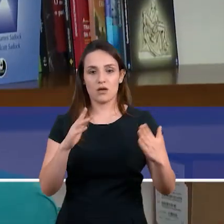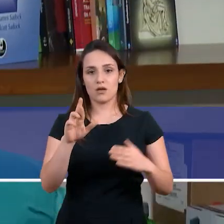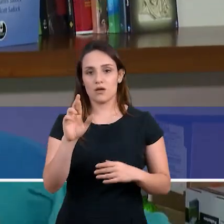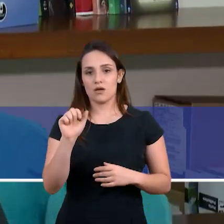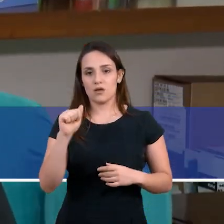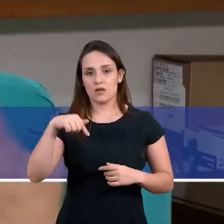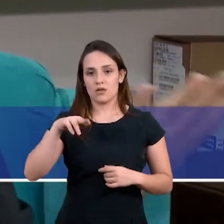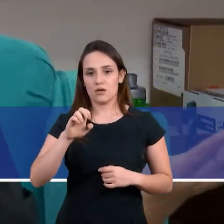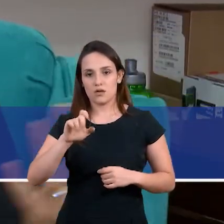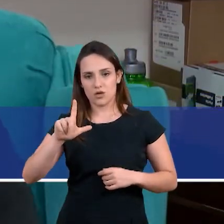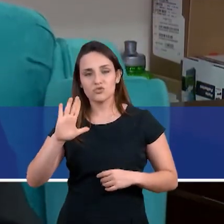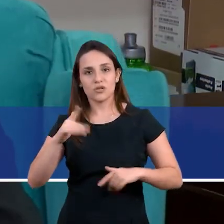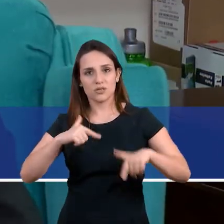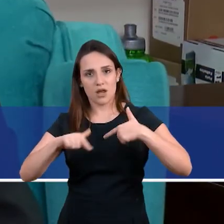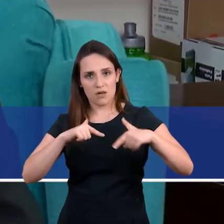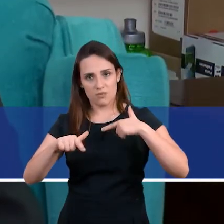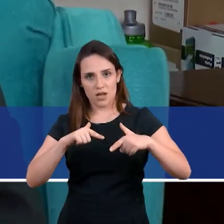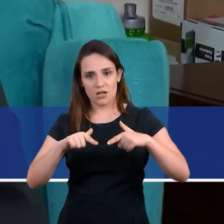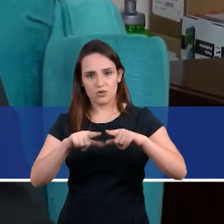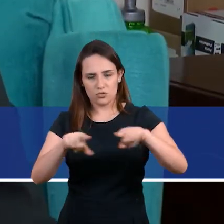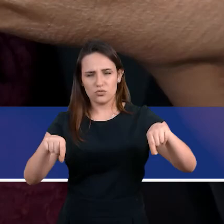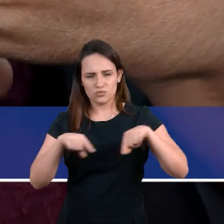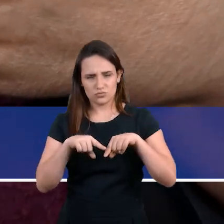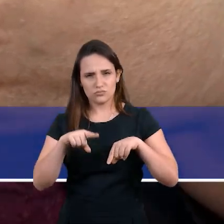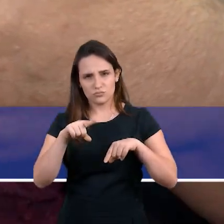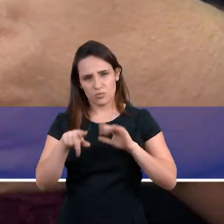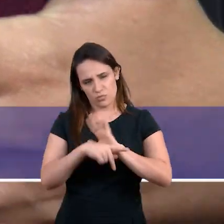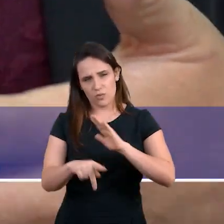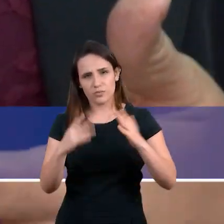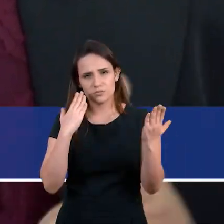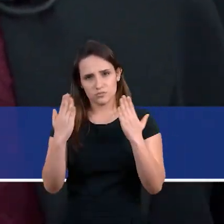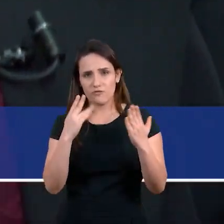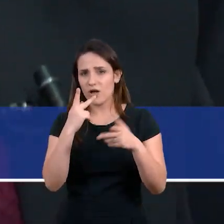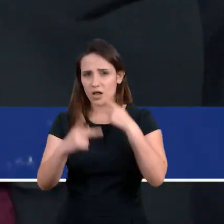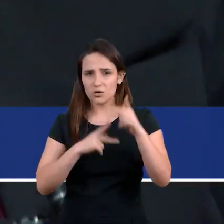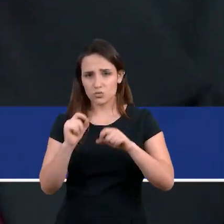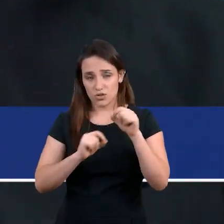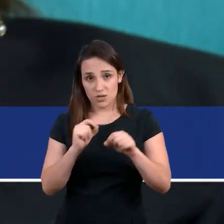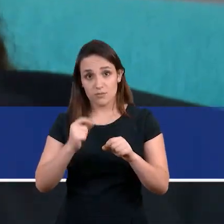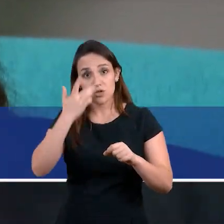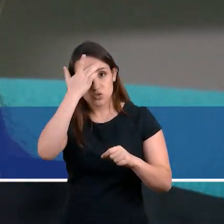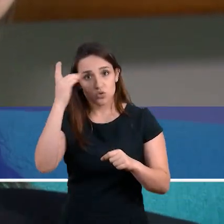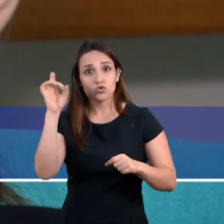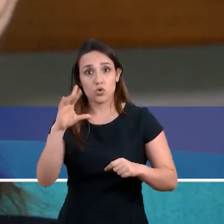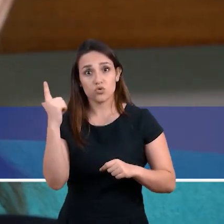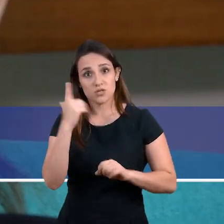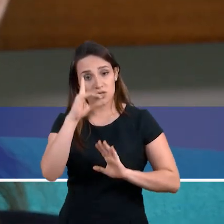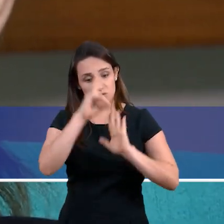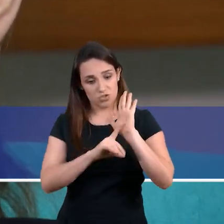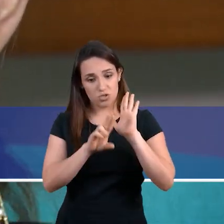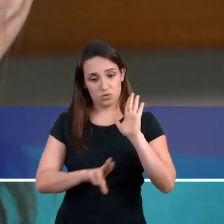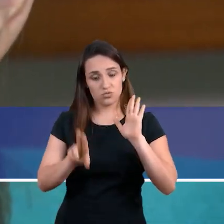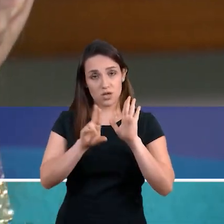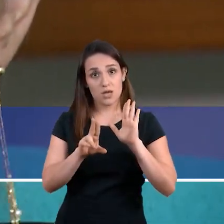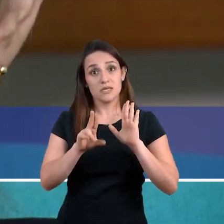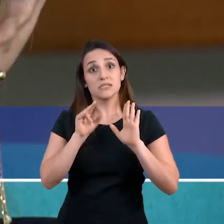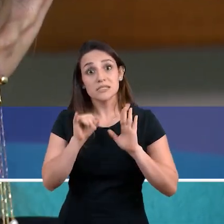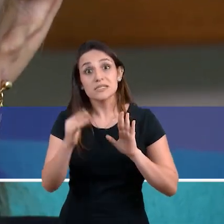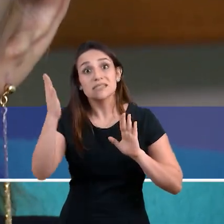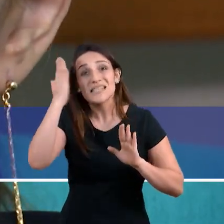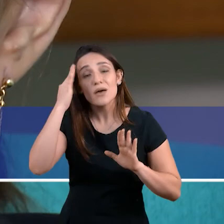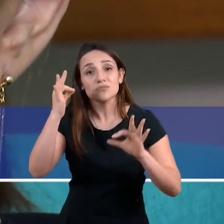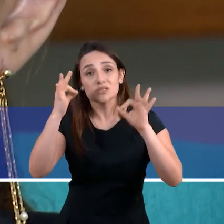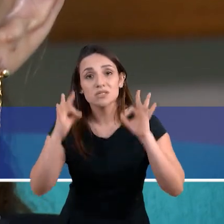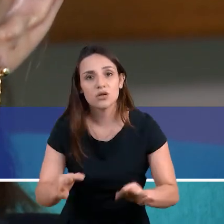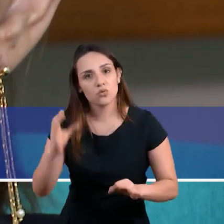Raquel Almirão, que atua na psicologia clínica há 23 anos em Campo Grande, os pacientes só poderão efetivamente usufruir dos seus direitos se, em primeiro